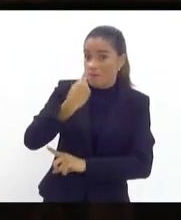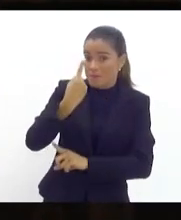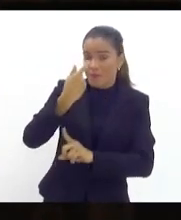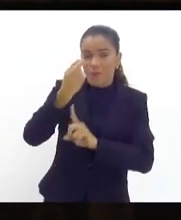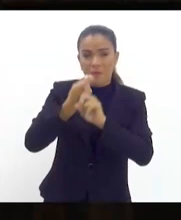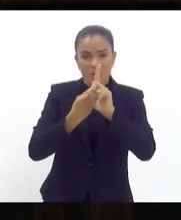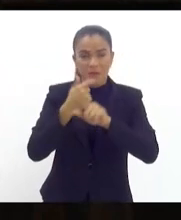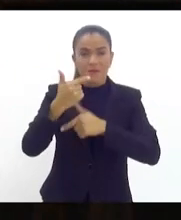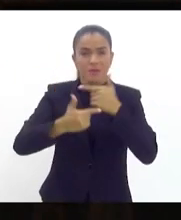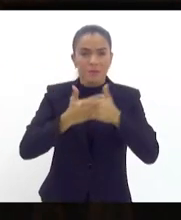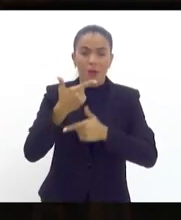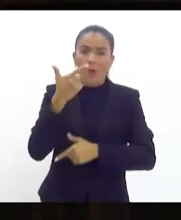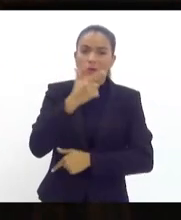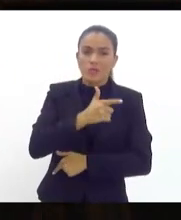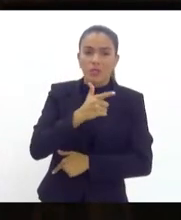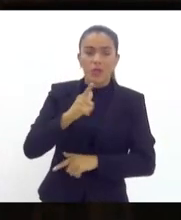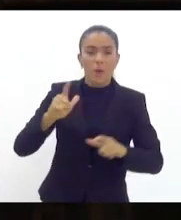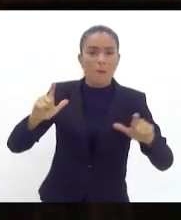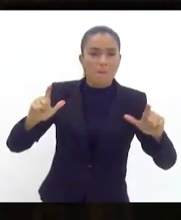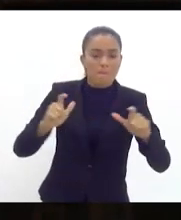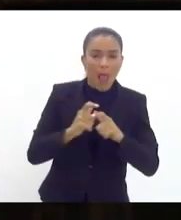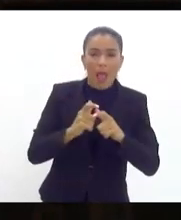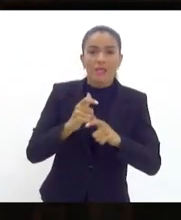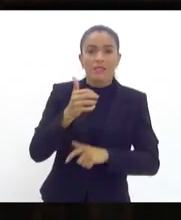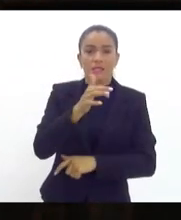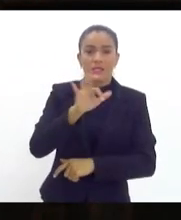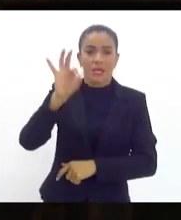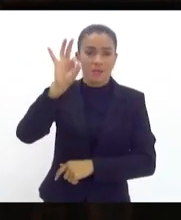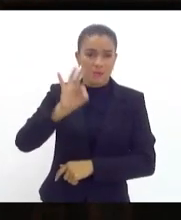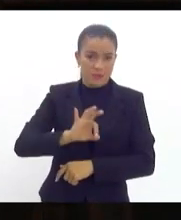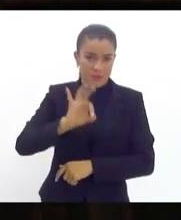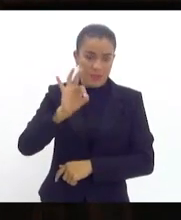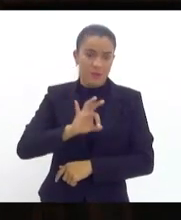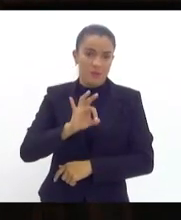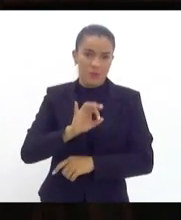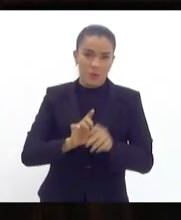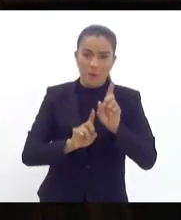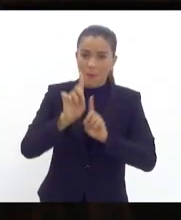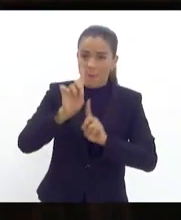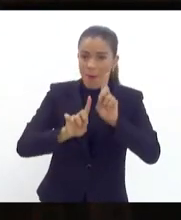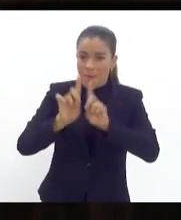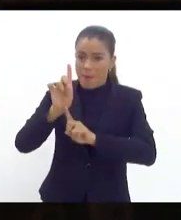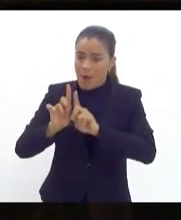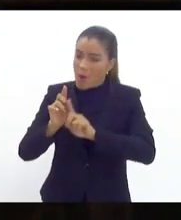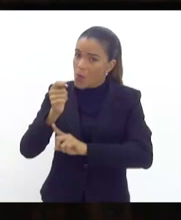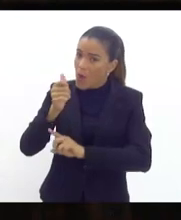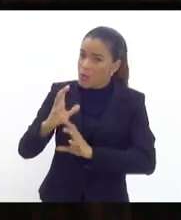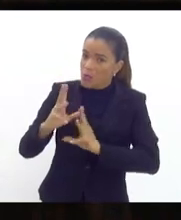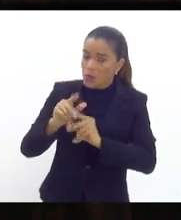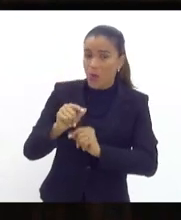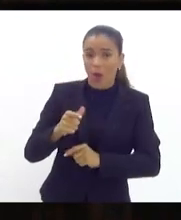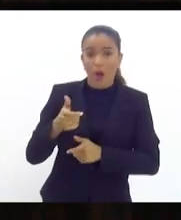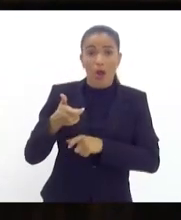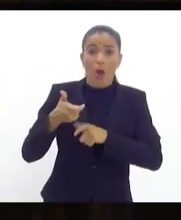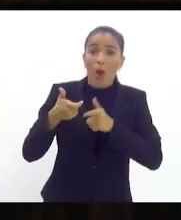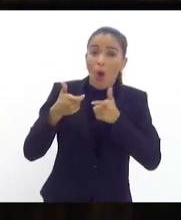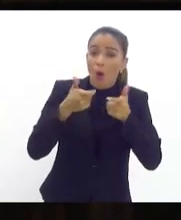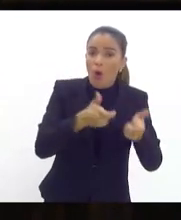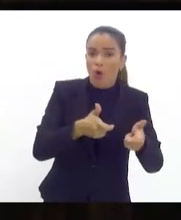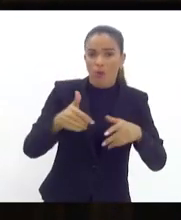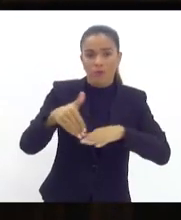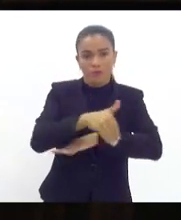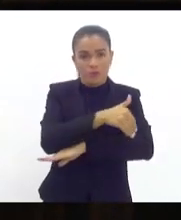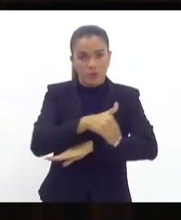a gente conseguiu reduzir em 100% quase todos os índices só o roubo de rua que tivemos dois